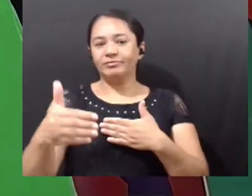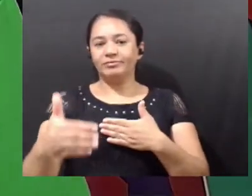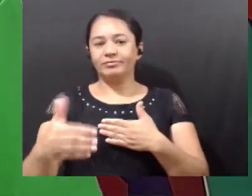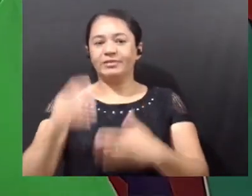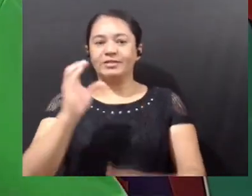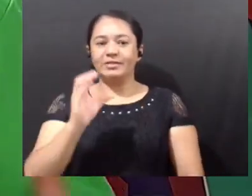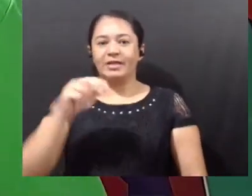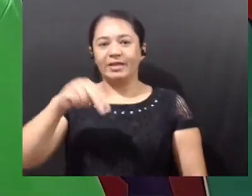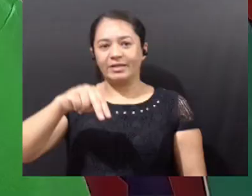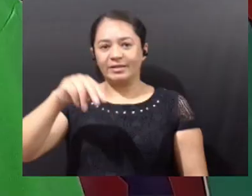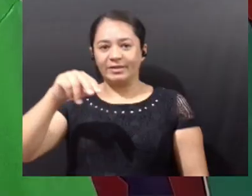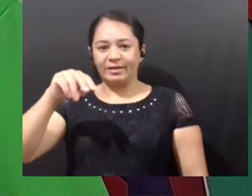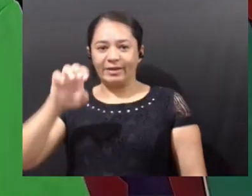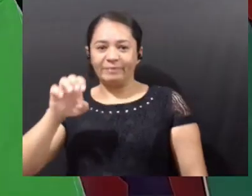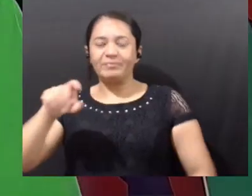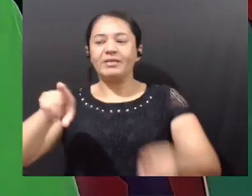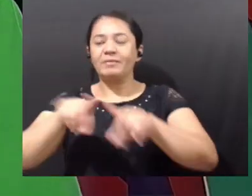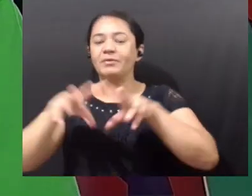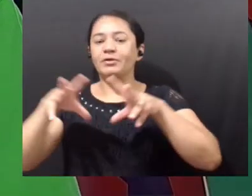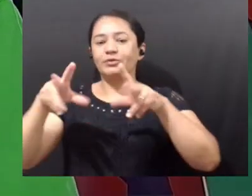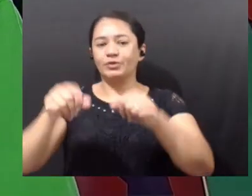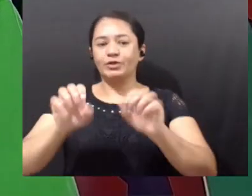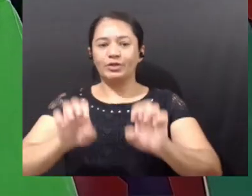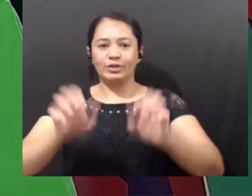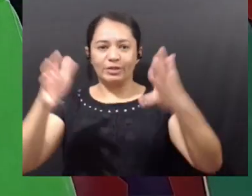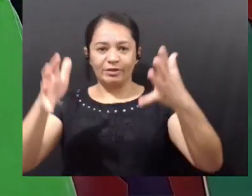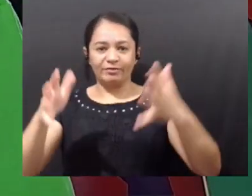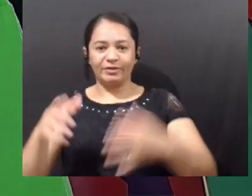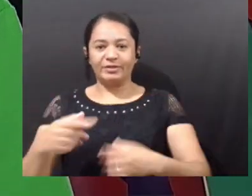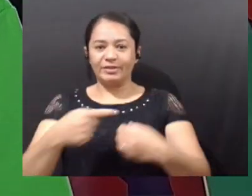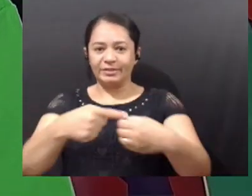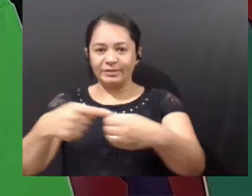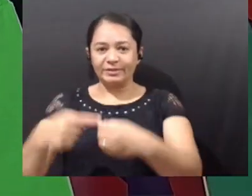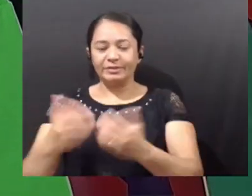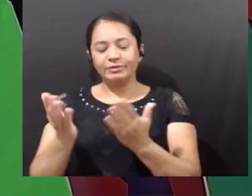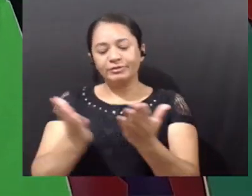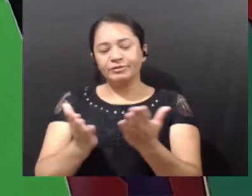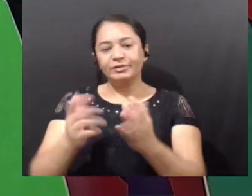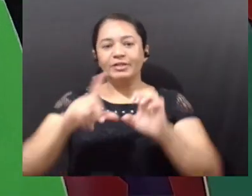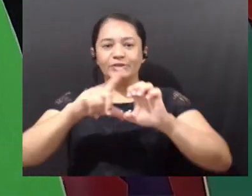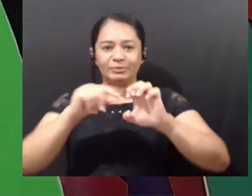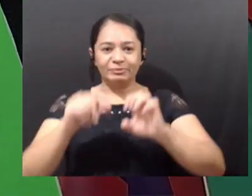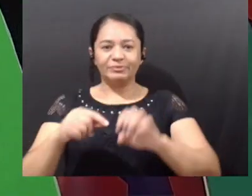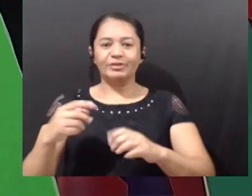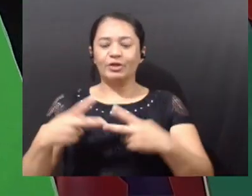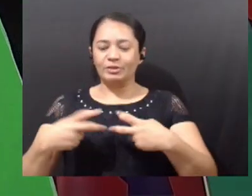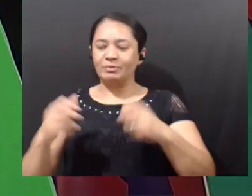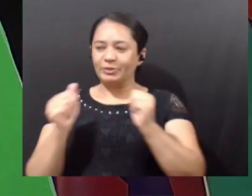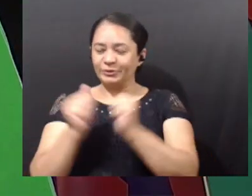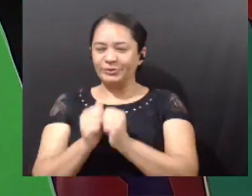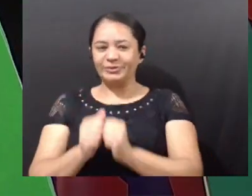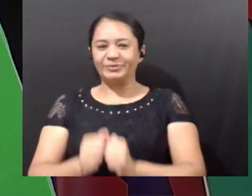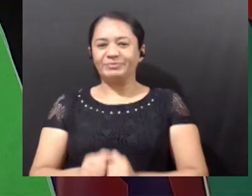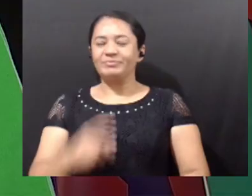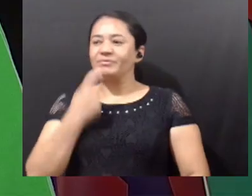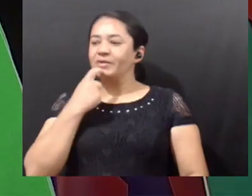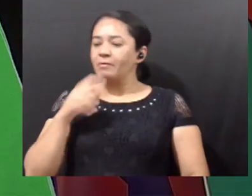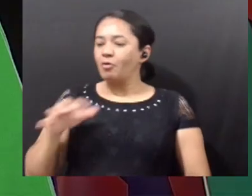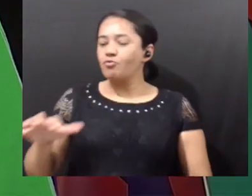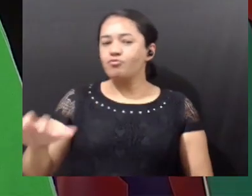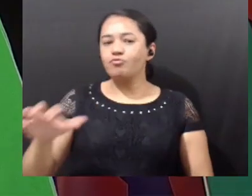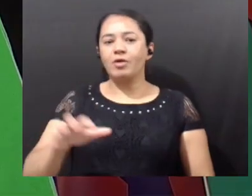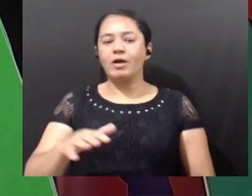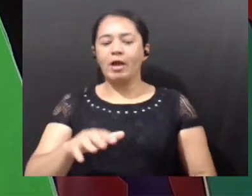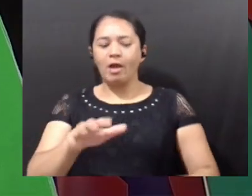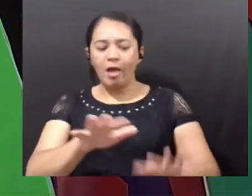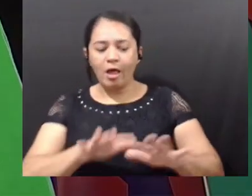edições e eventos que tivermos na cidade, tratar de empreendedorismo, o Sebrae vai estar presente. Campinas e região é um mercado